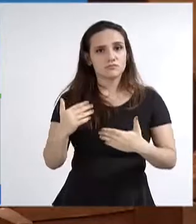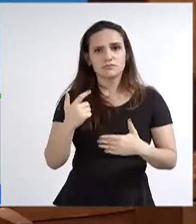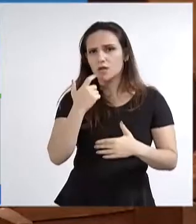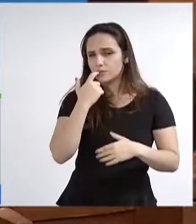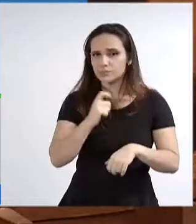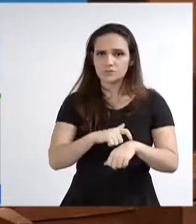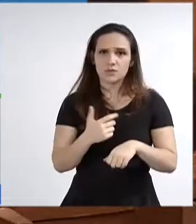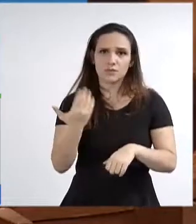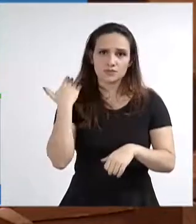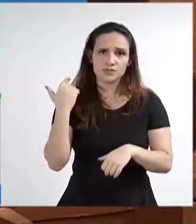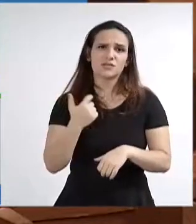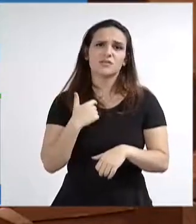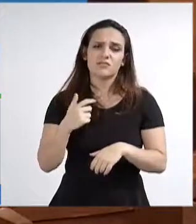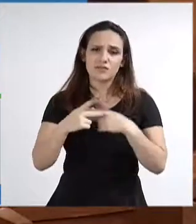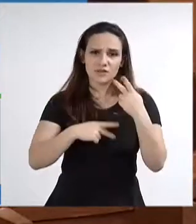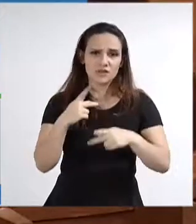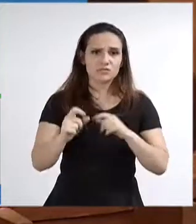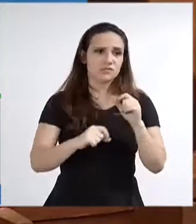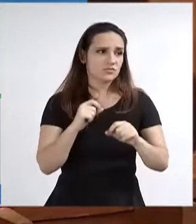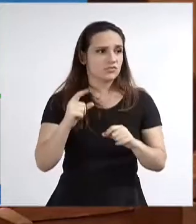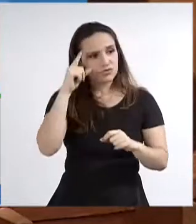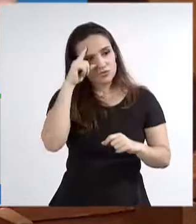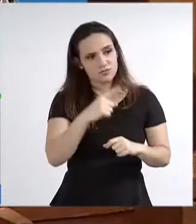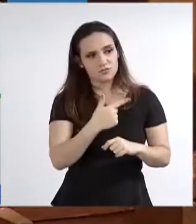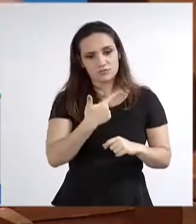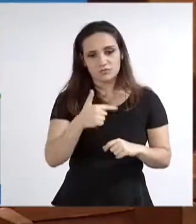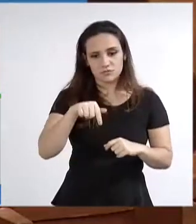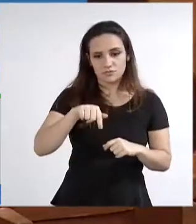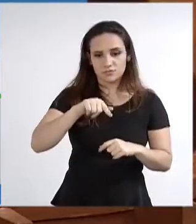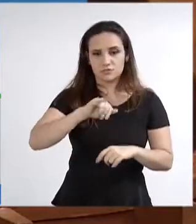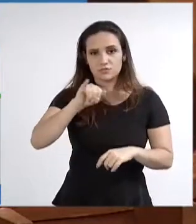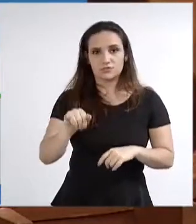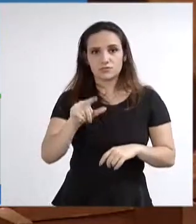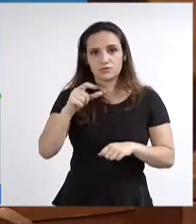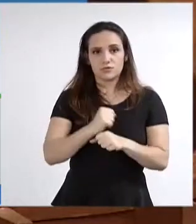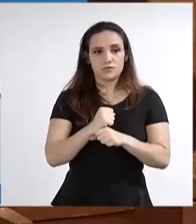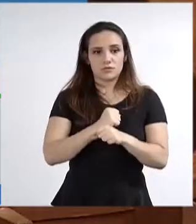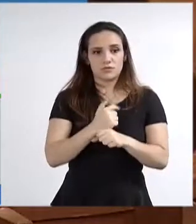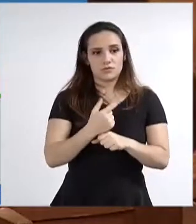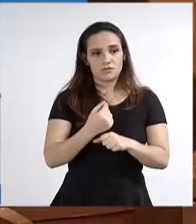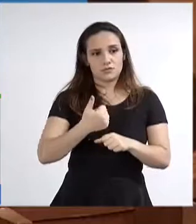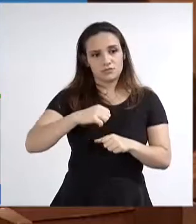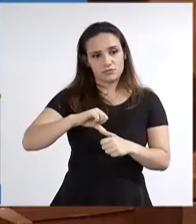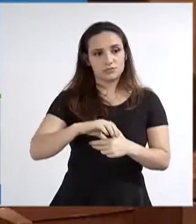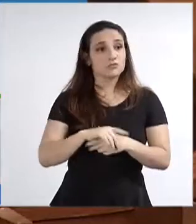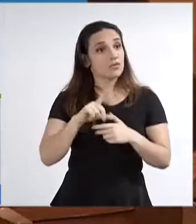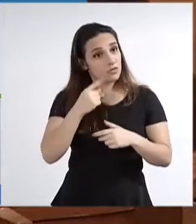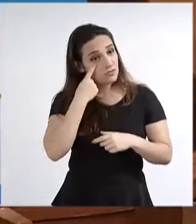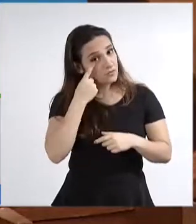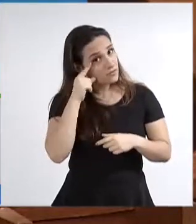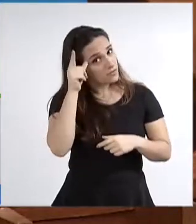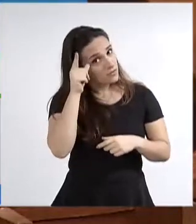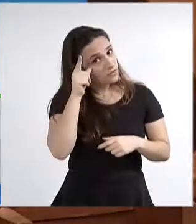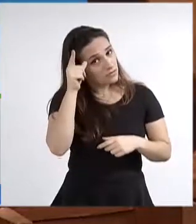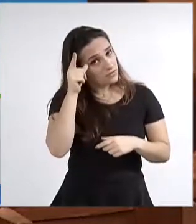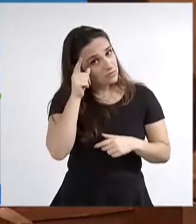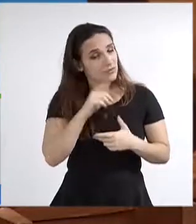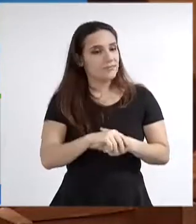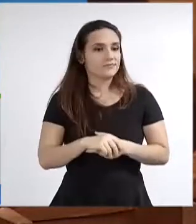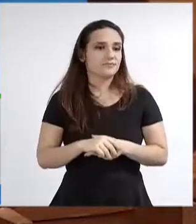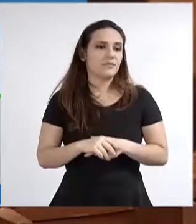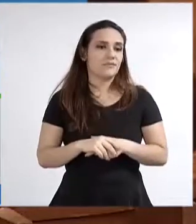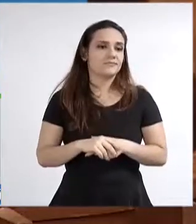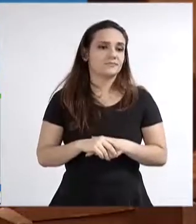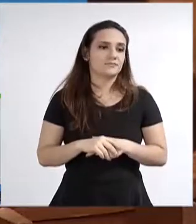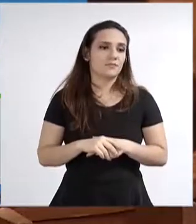a notícia de que no dia 27 de julho de 2019, deputado Lídio Lopes, isso é importante, vence